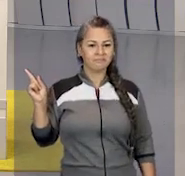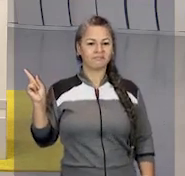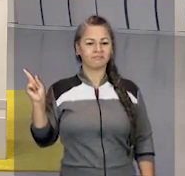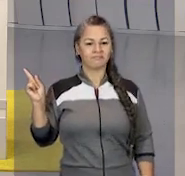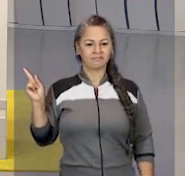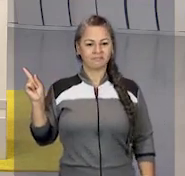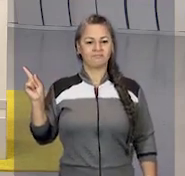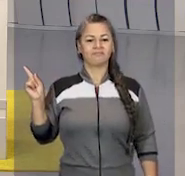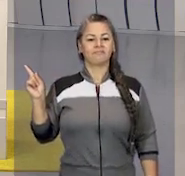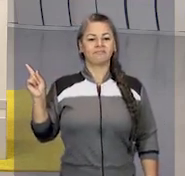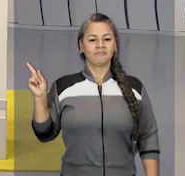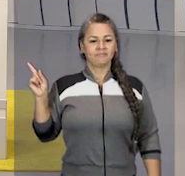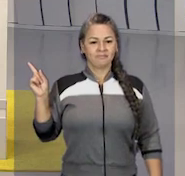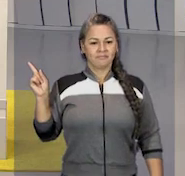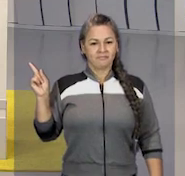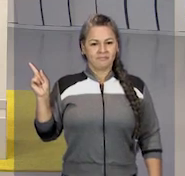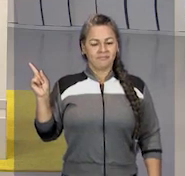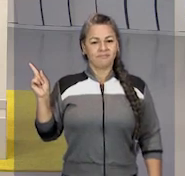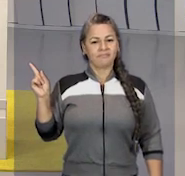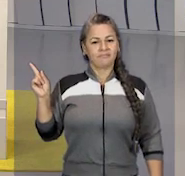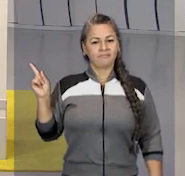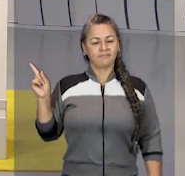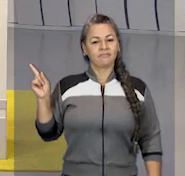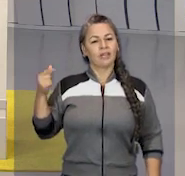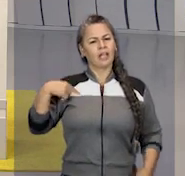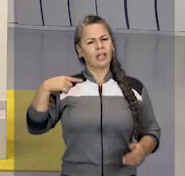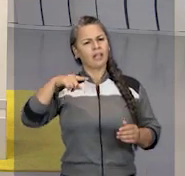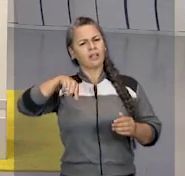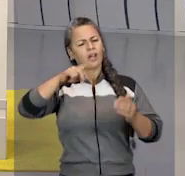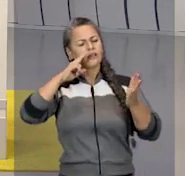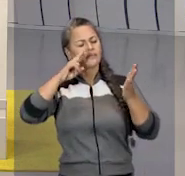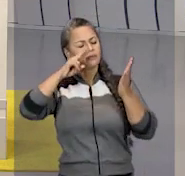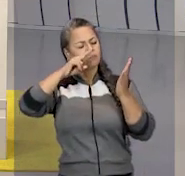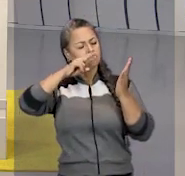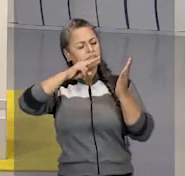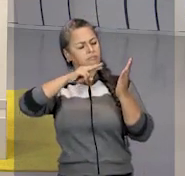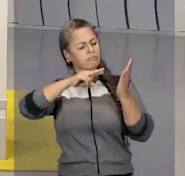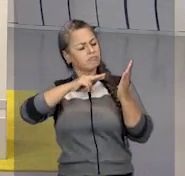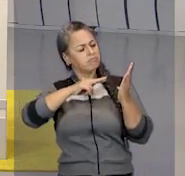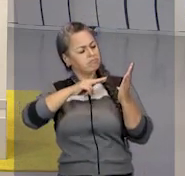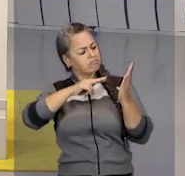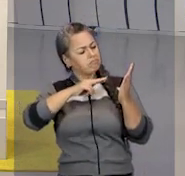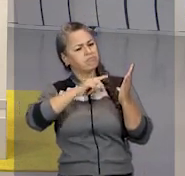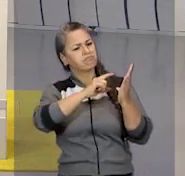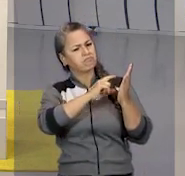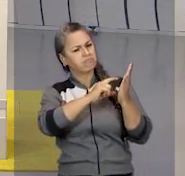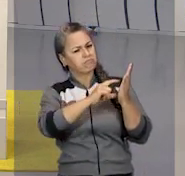vai criando na nossa mente como é